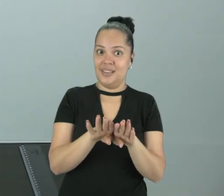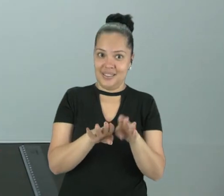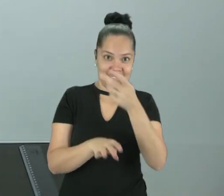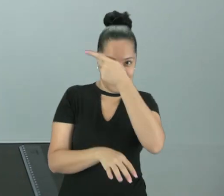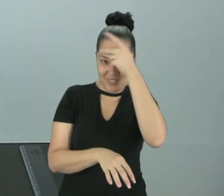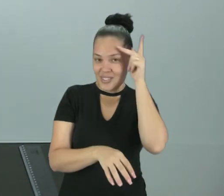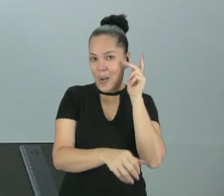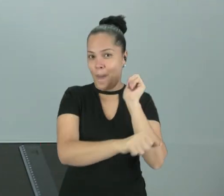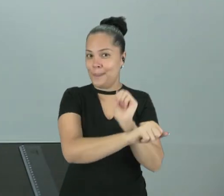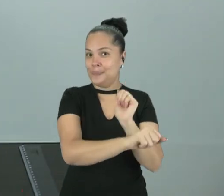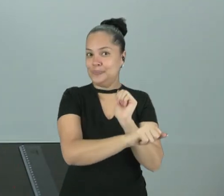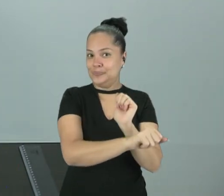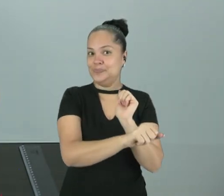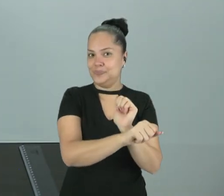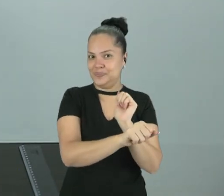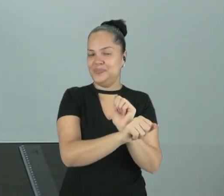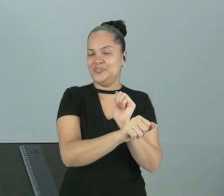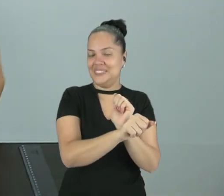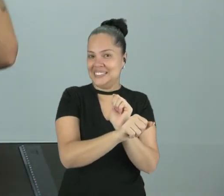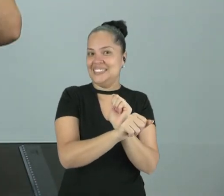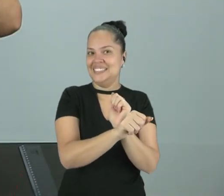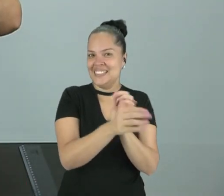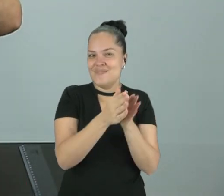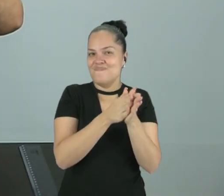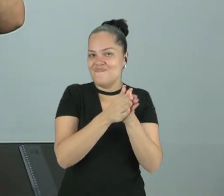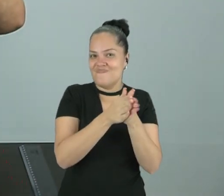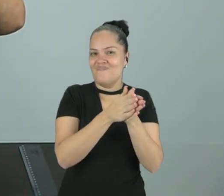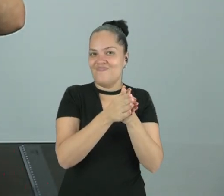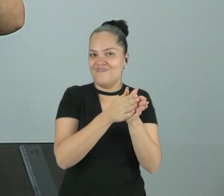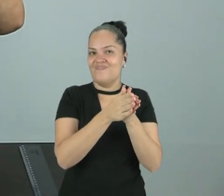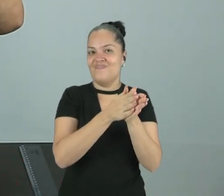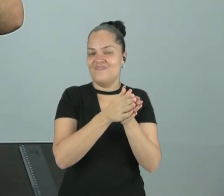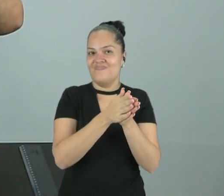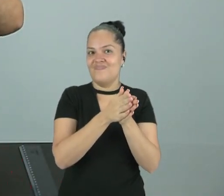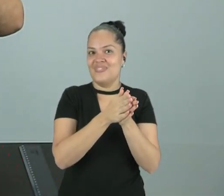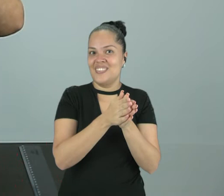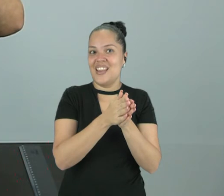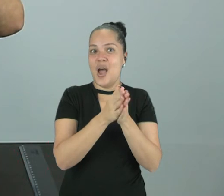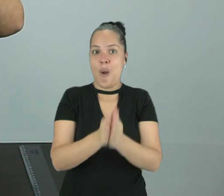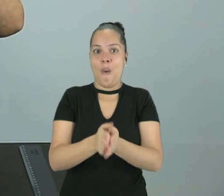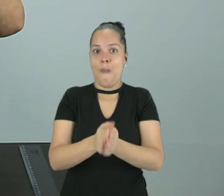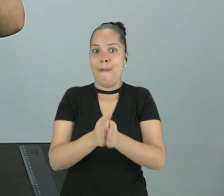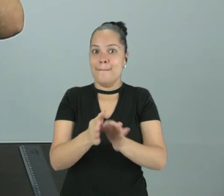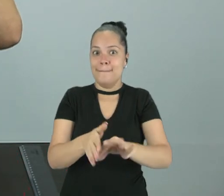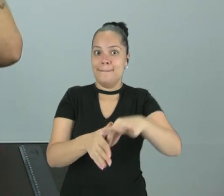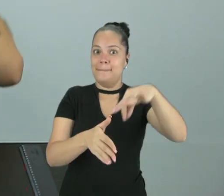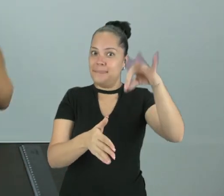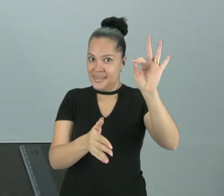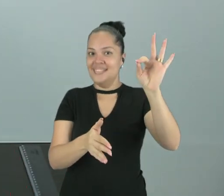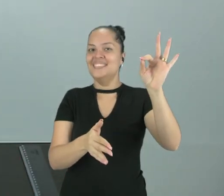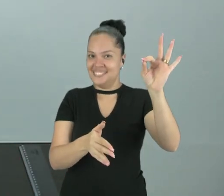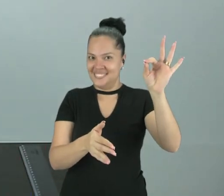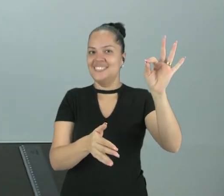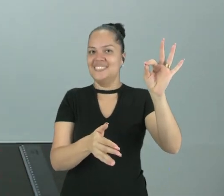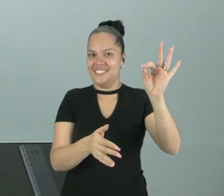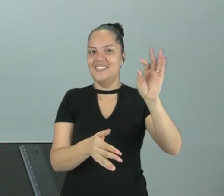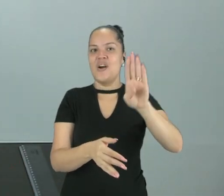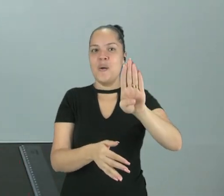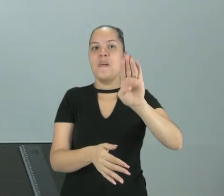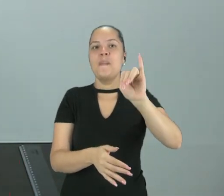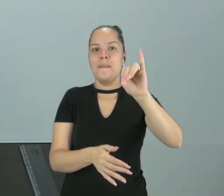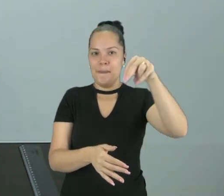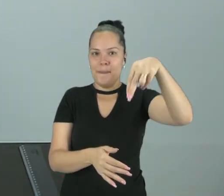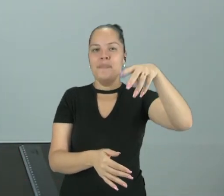mundo e aguardando sabia todo mundo fica naquela expectativa aqui é o Bingo né E aí